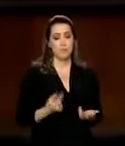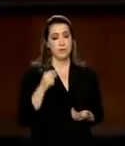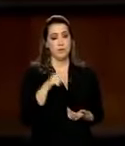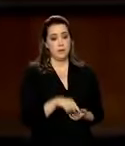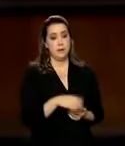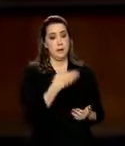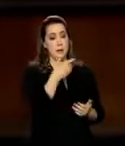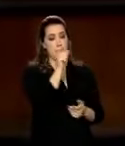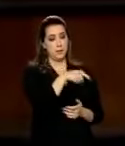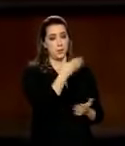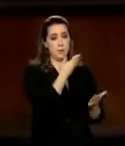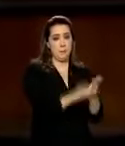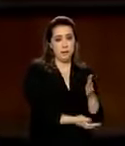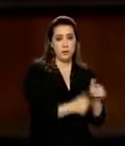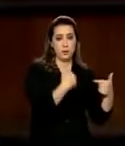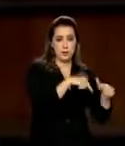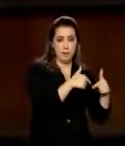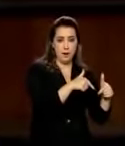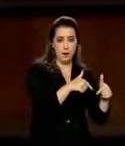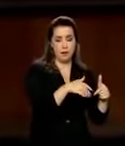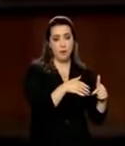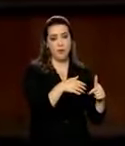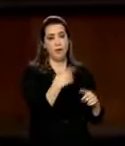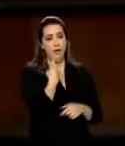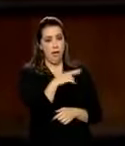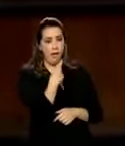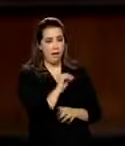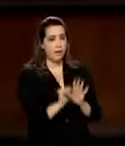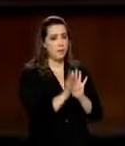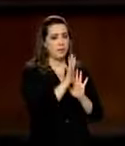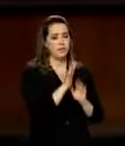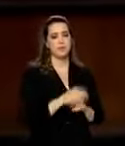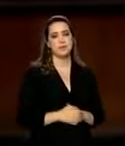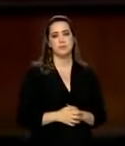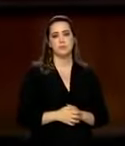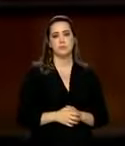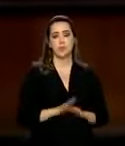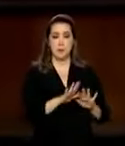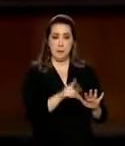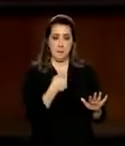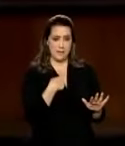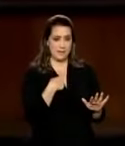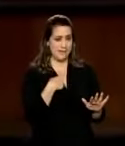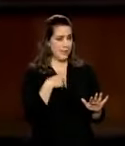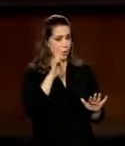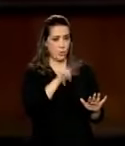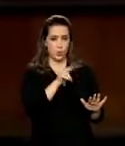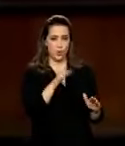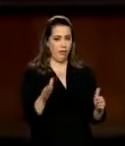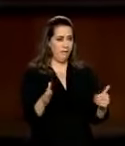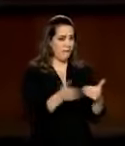perdeu o emprego e reclama da inflação. Eu, presidente Jair Bolsonaro, não fechei um botequim